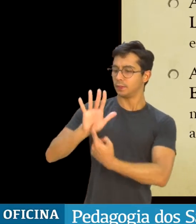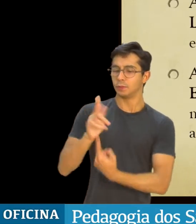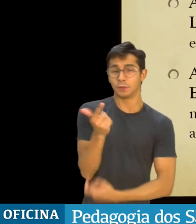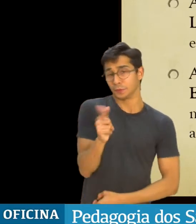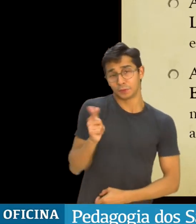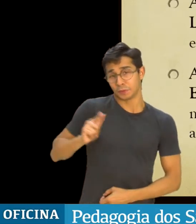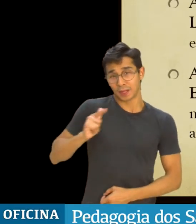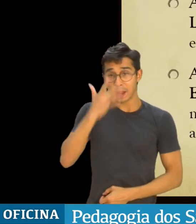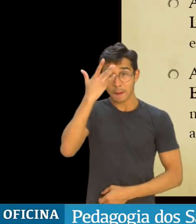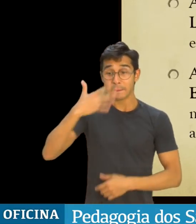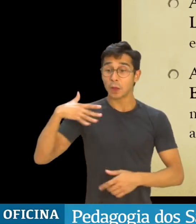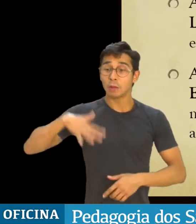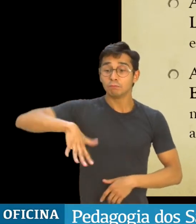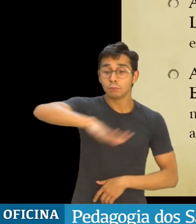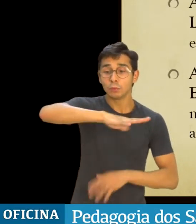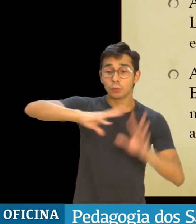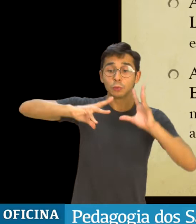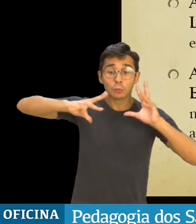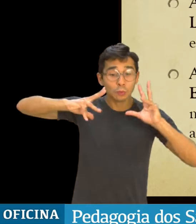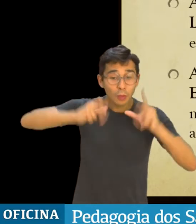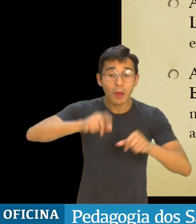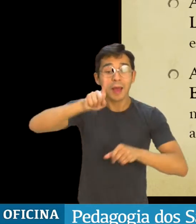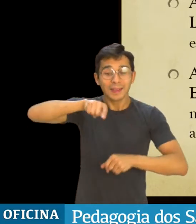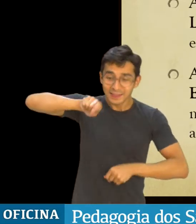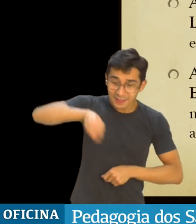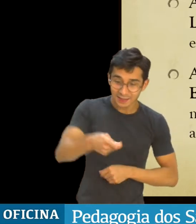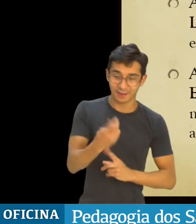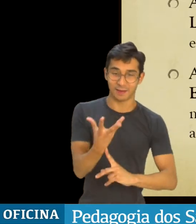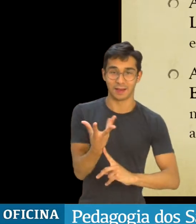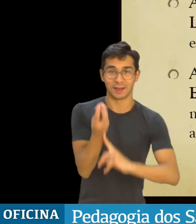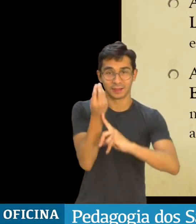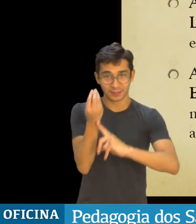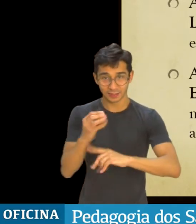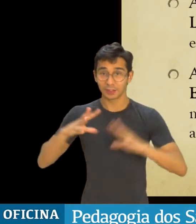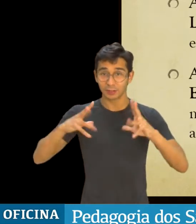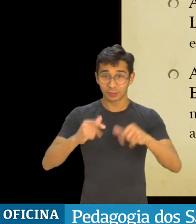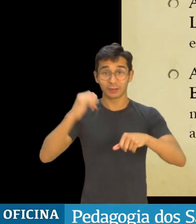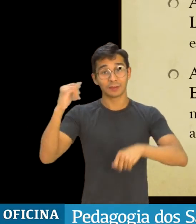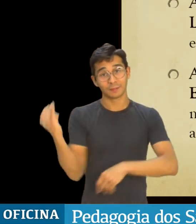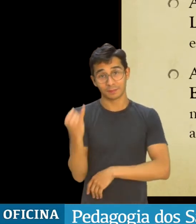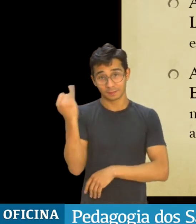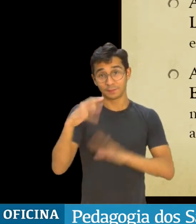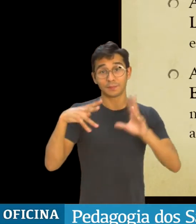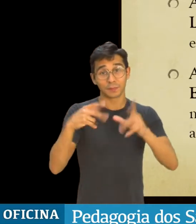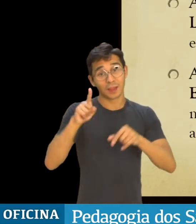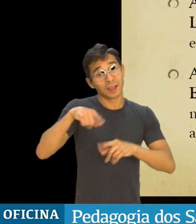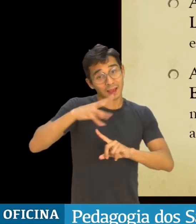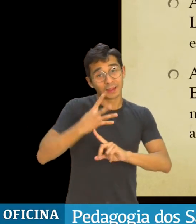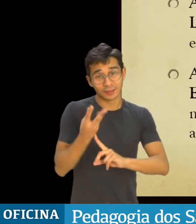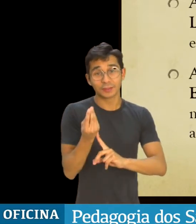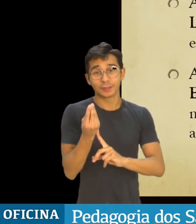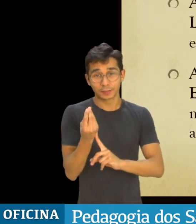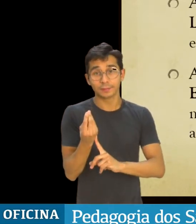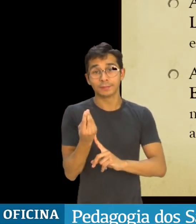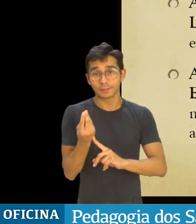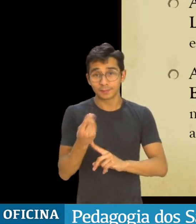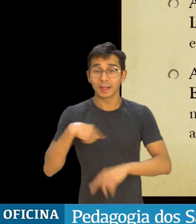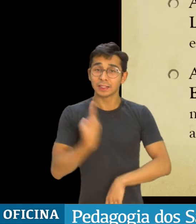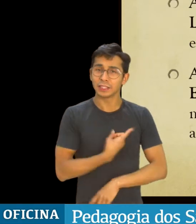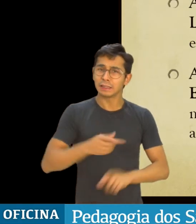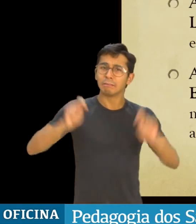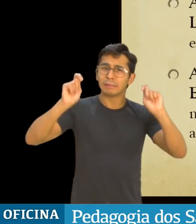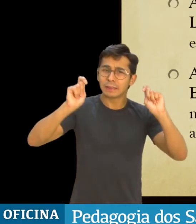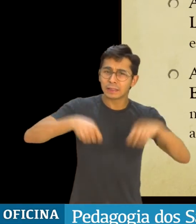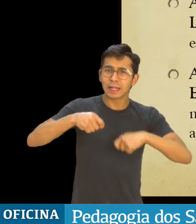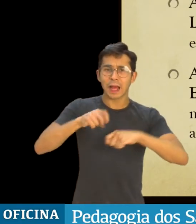grande celebridade artística, não. Todos somos grandes no sarau, né? Todos somos artistas, todos podemos estar